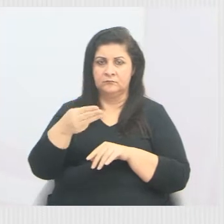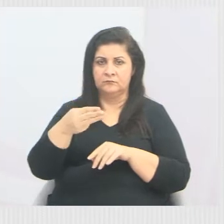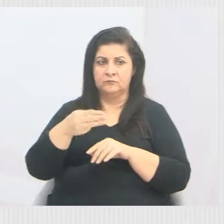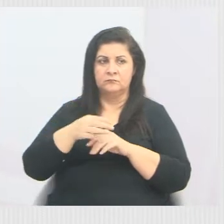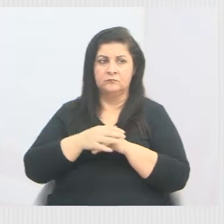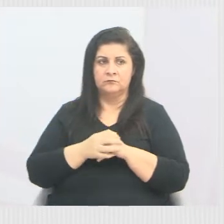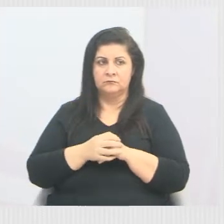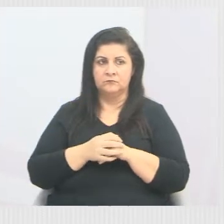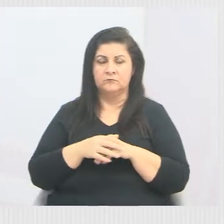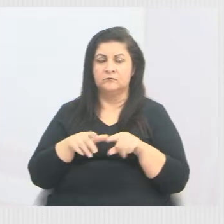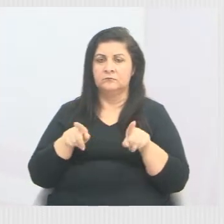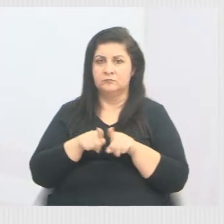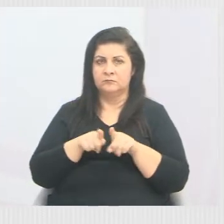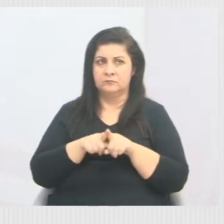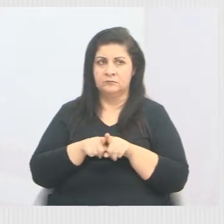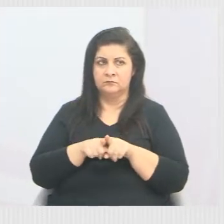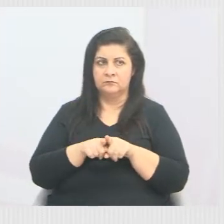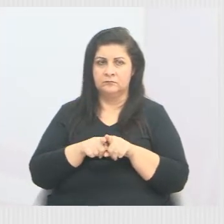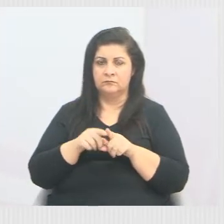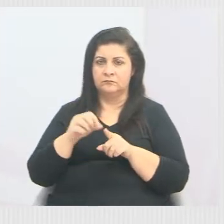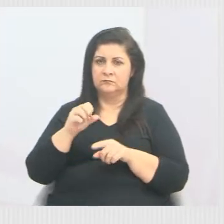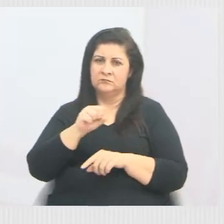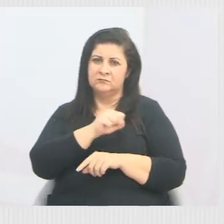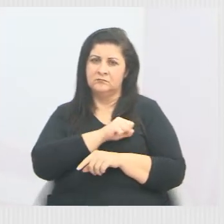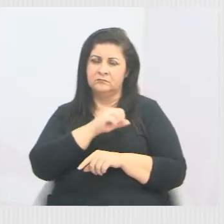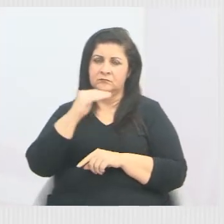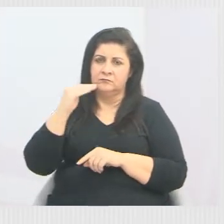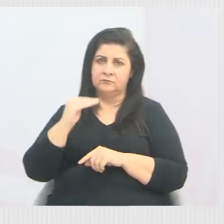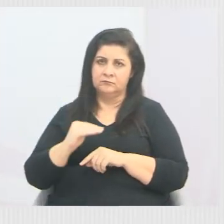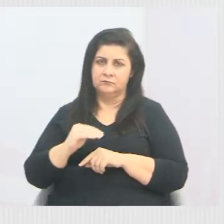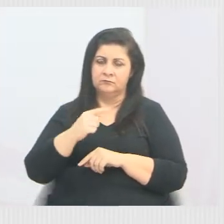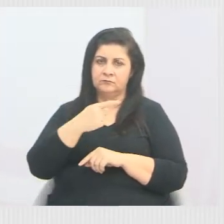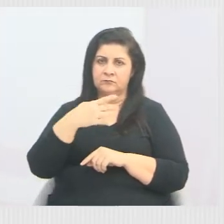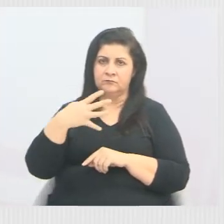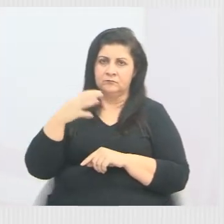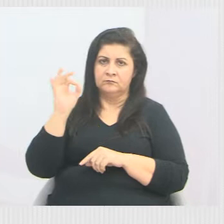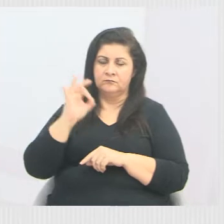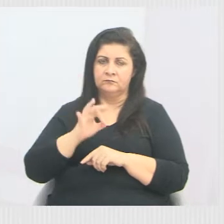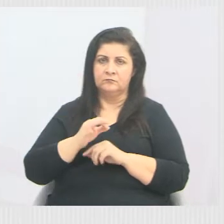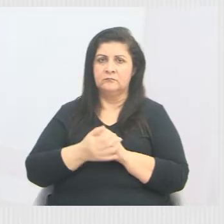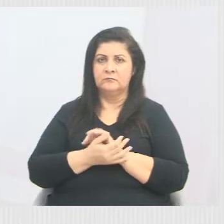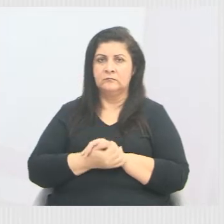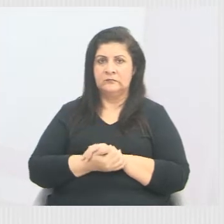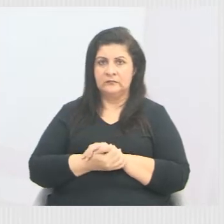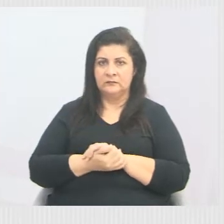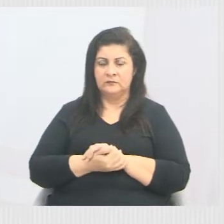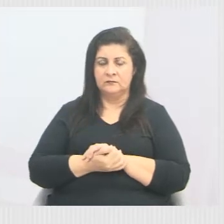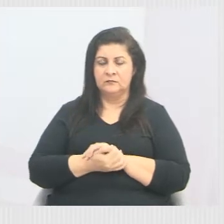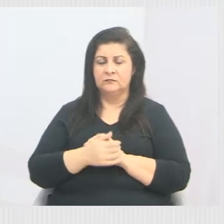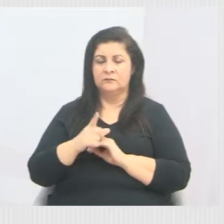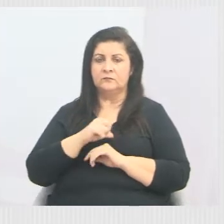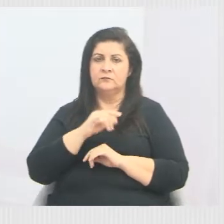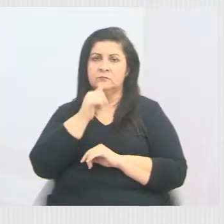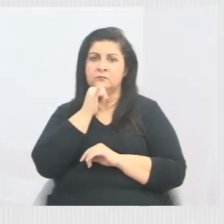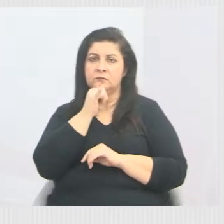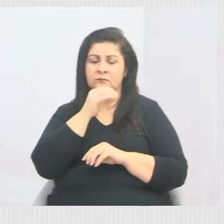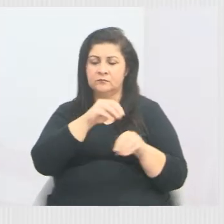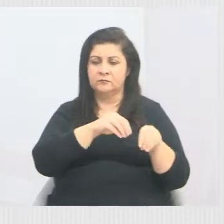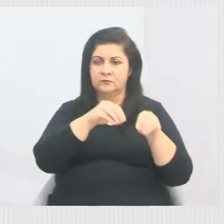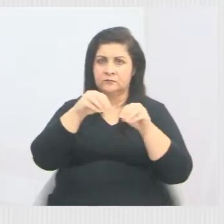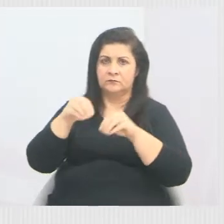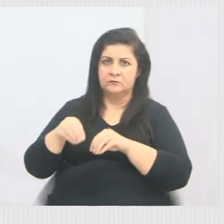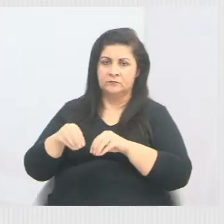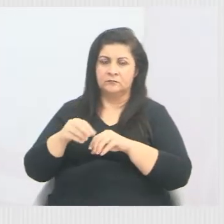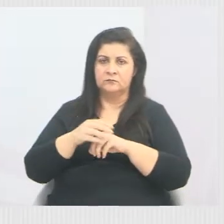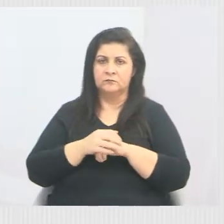17.128.000, também um número muito baixo, 14%. Aqui temos, por exemplo, na transferência de capital,